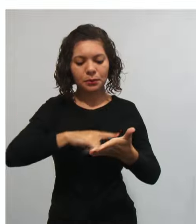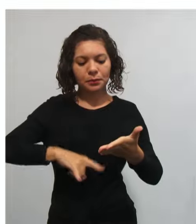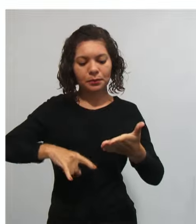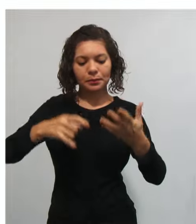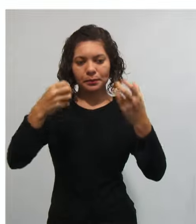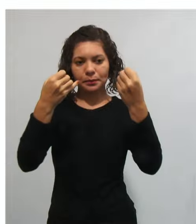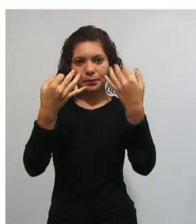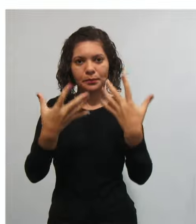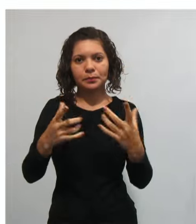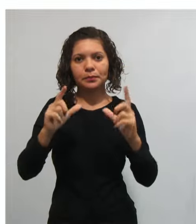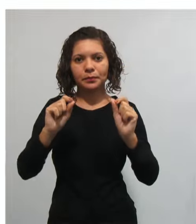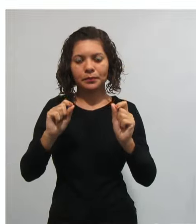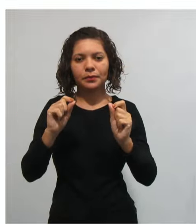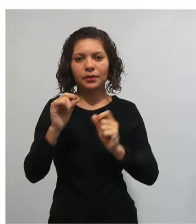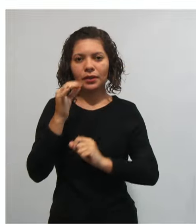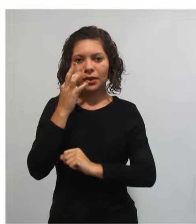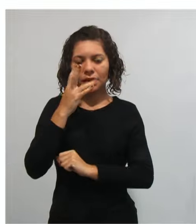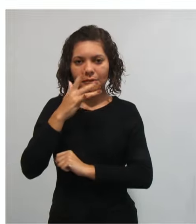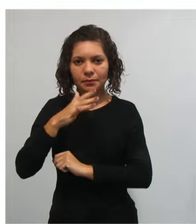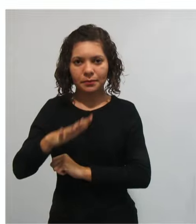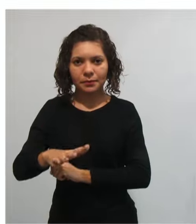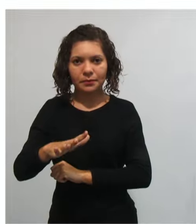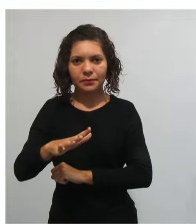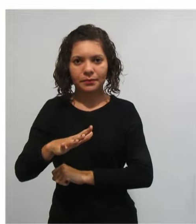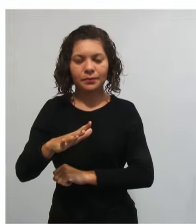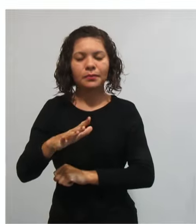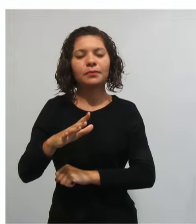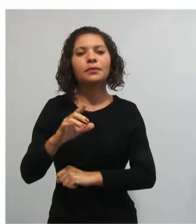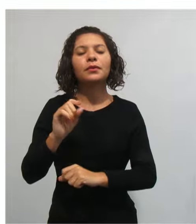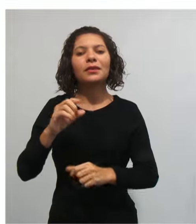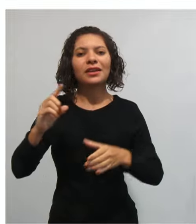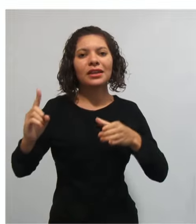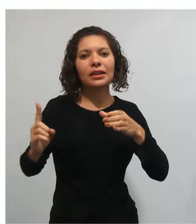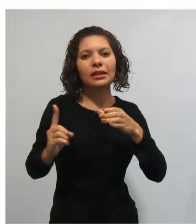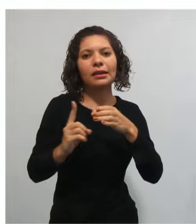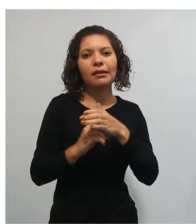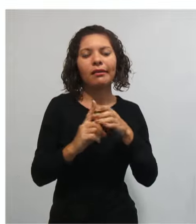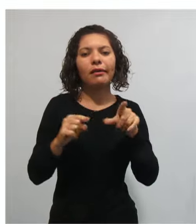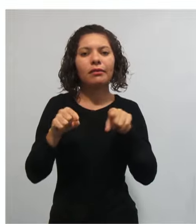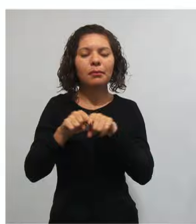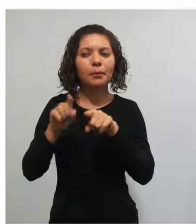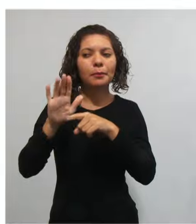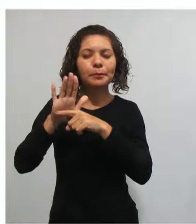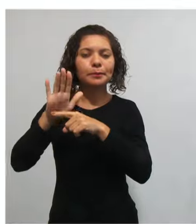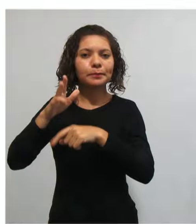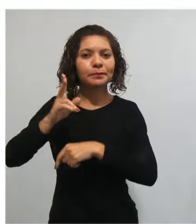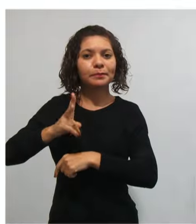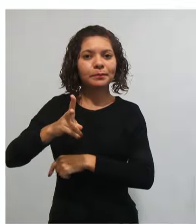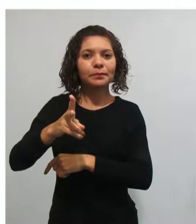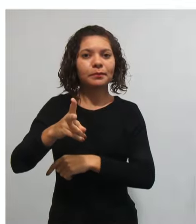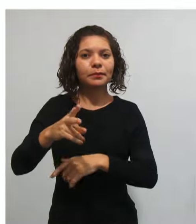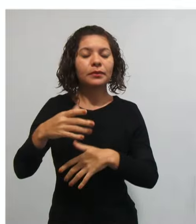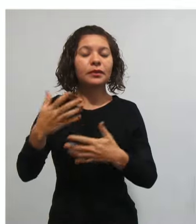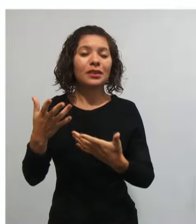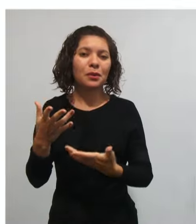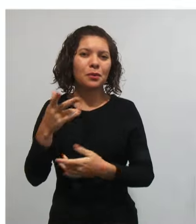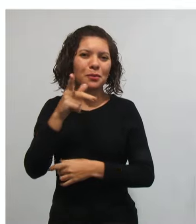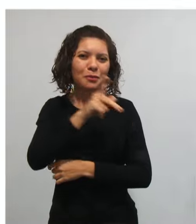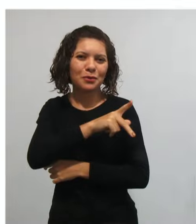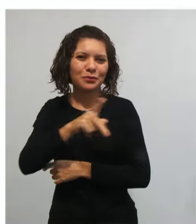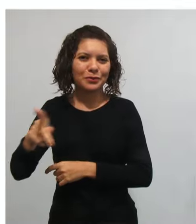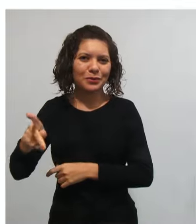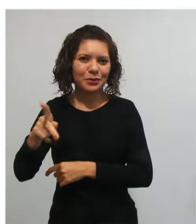que é importante segundo a bncc aqui nessa transição da Educação Infantil além de integrar e dar continuidade é que